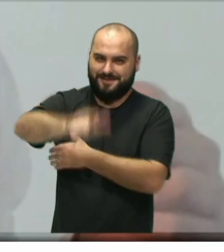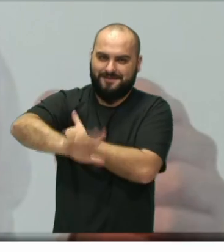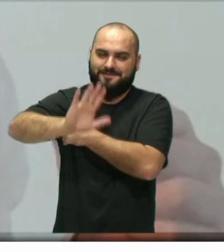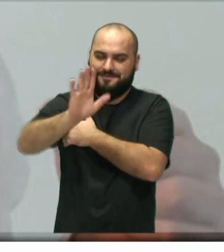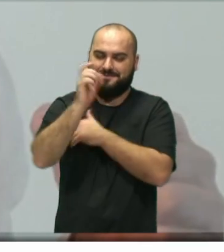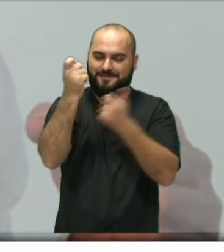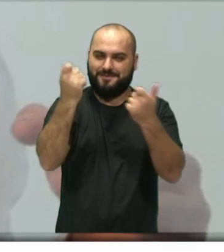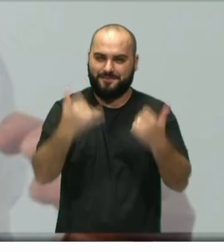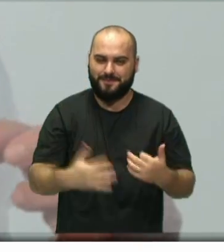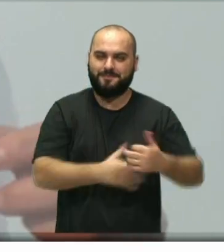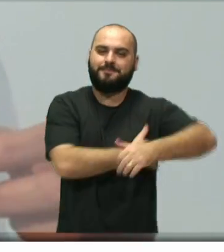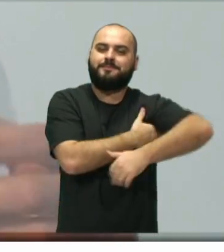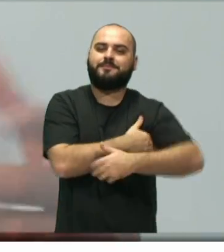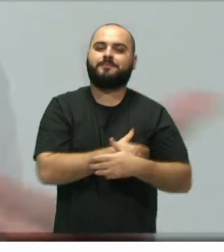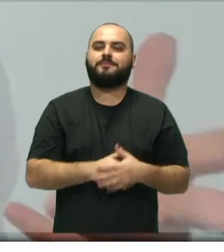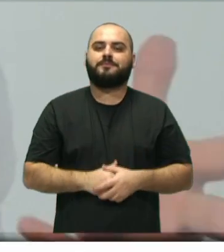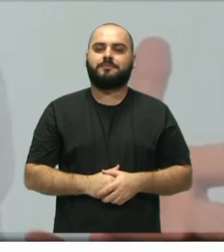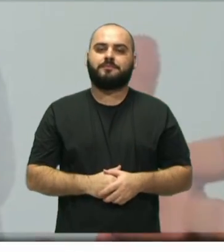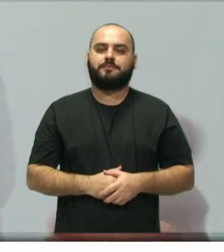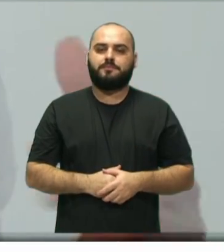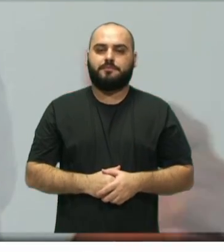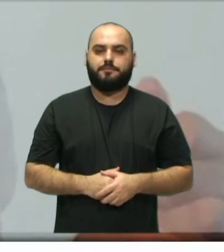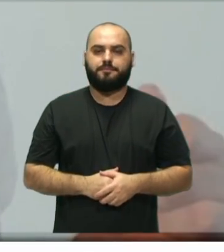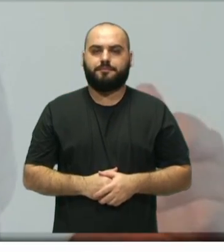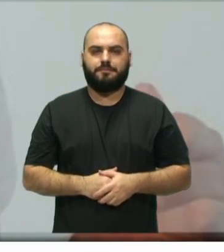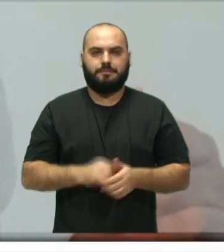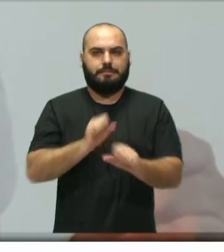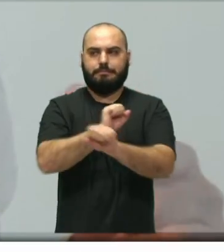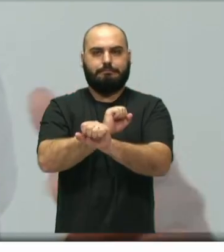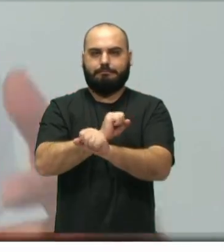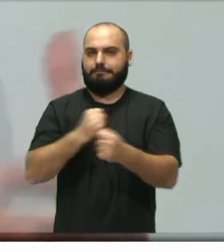assim, é impossível